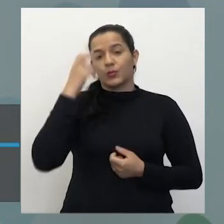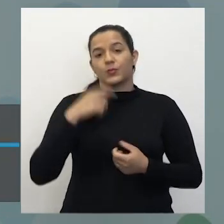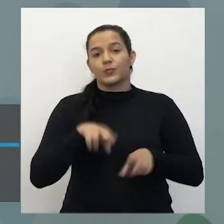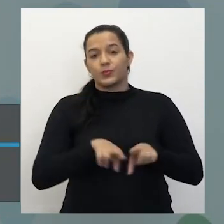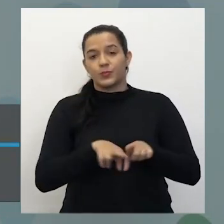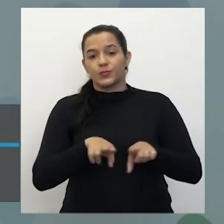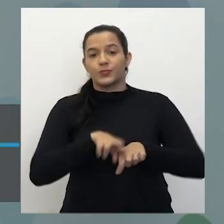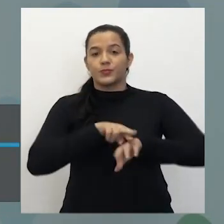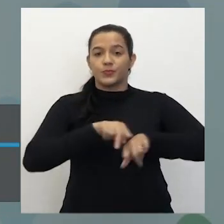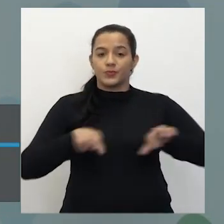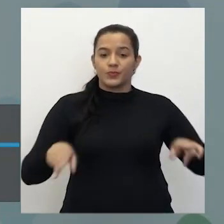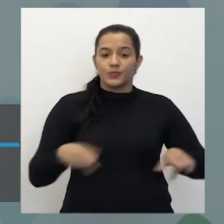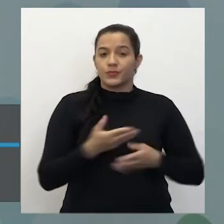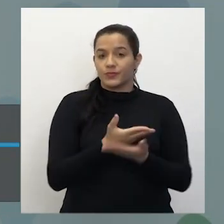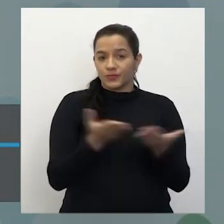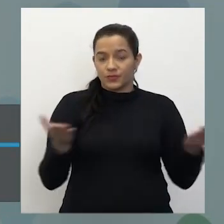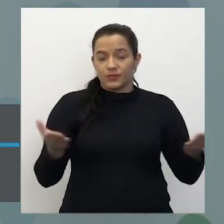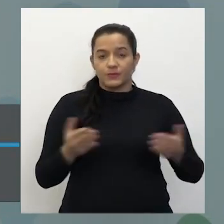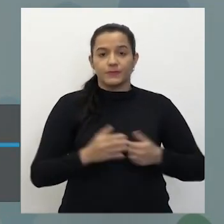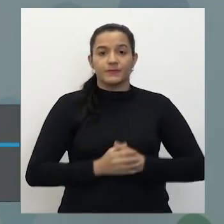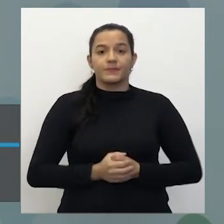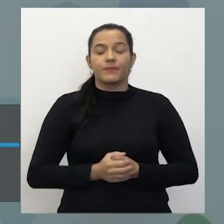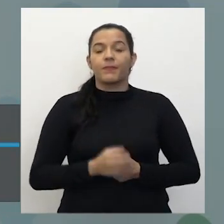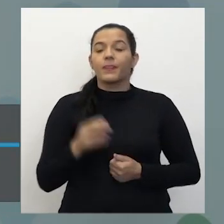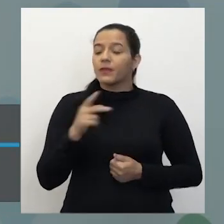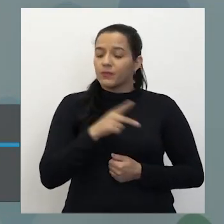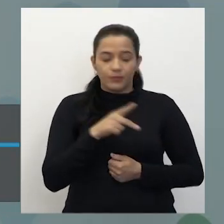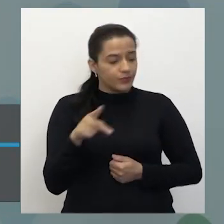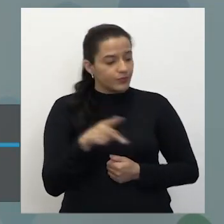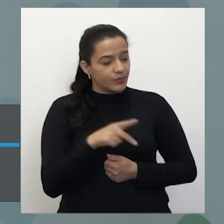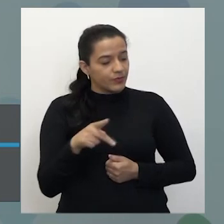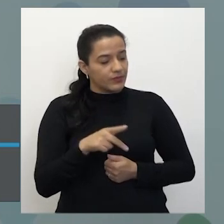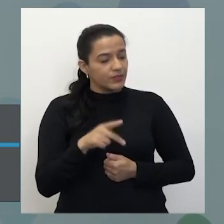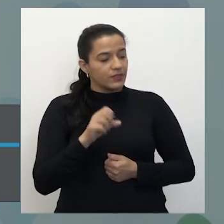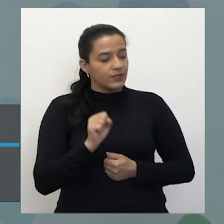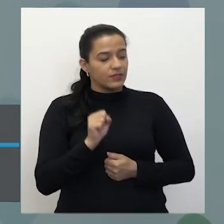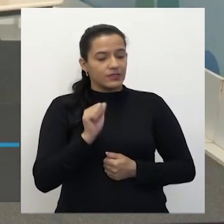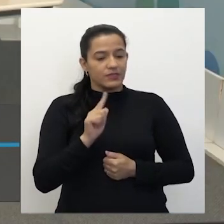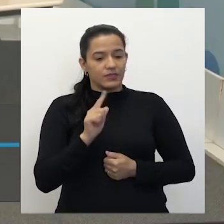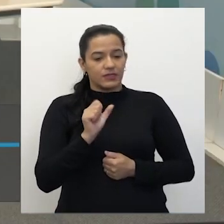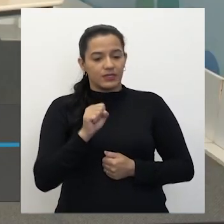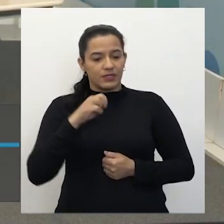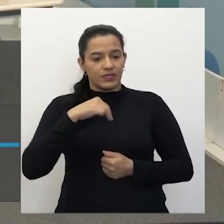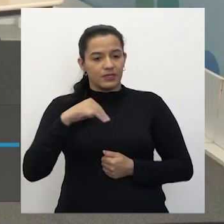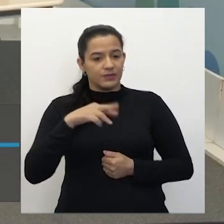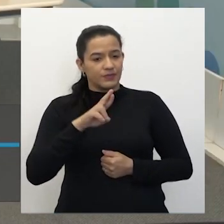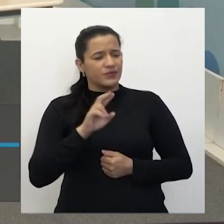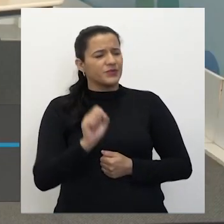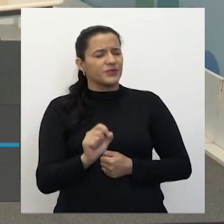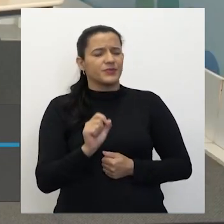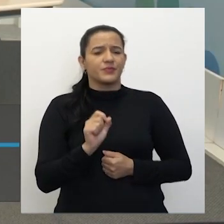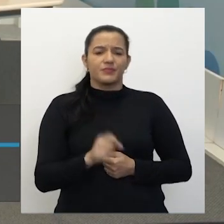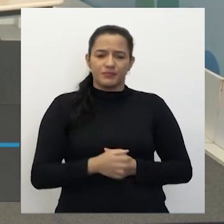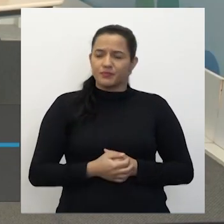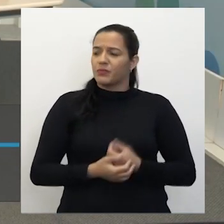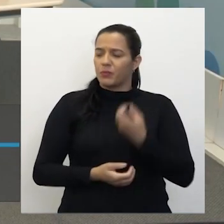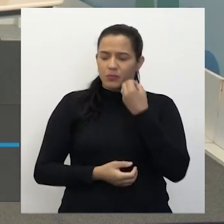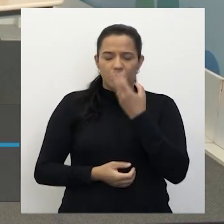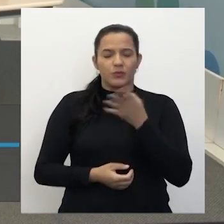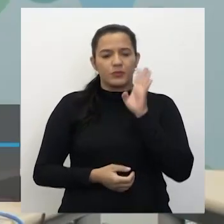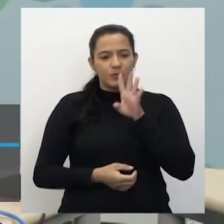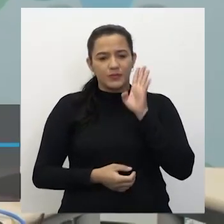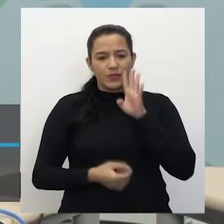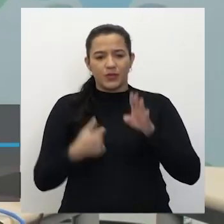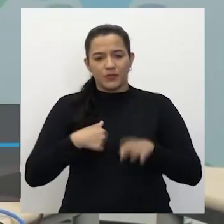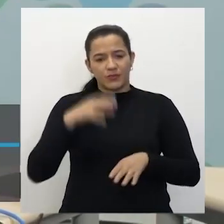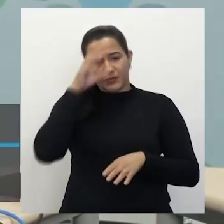você elabore slams. Professora, slams, né? Eu acho que essa aula hoje vai ser bem interessante. Acho que eu vou mais aprender do